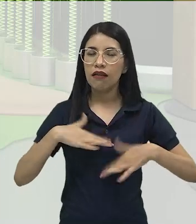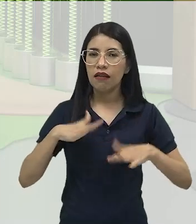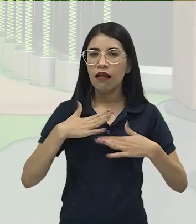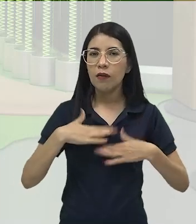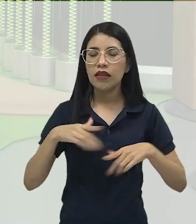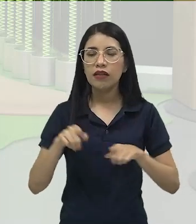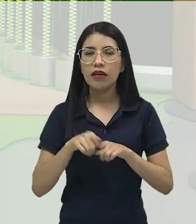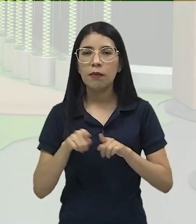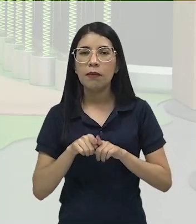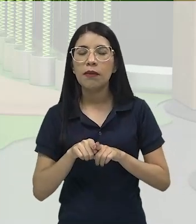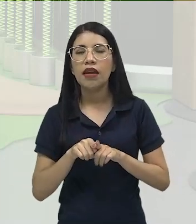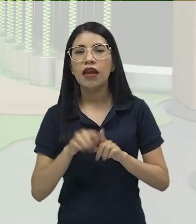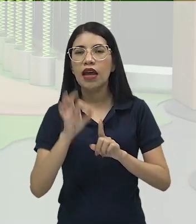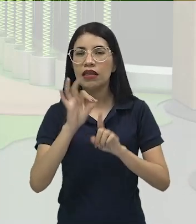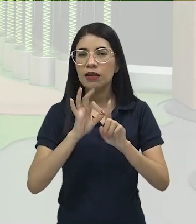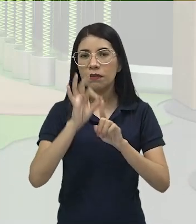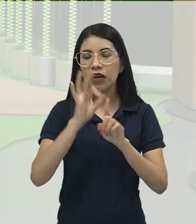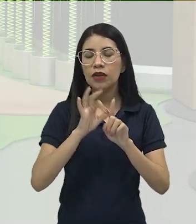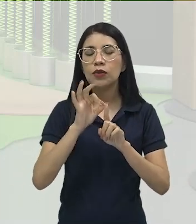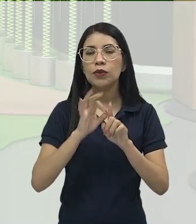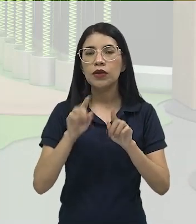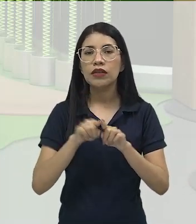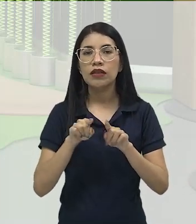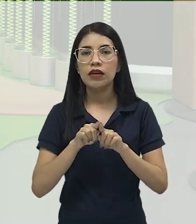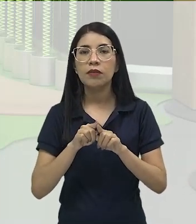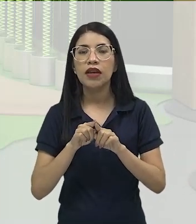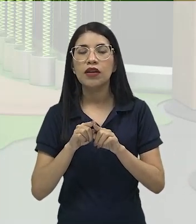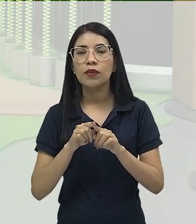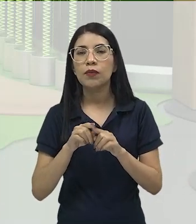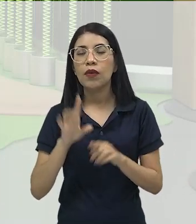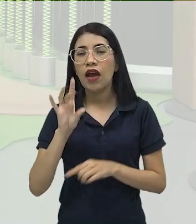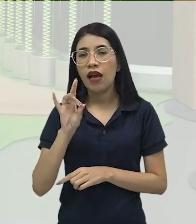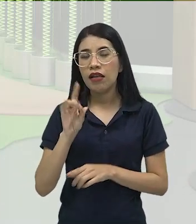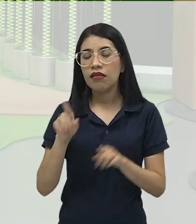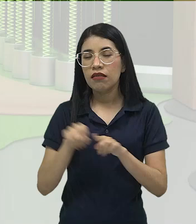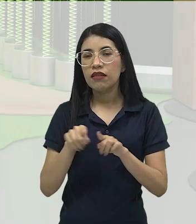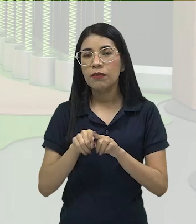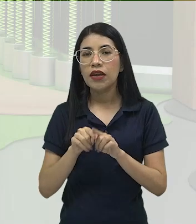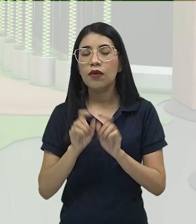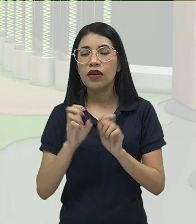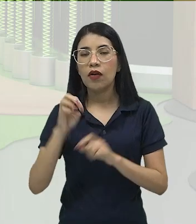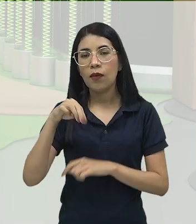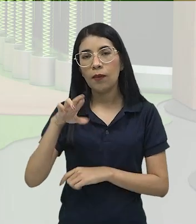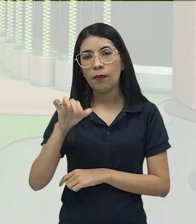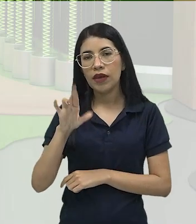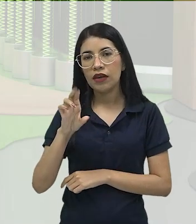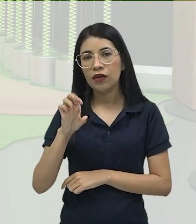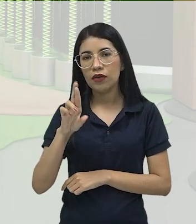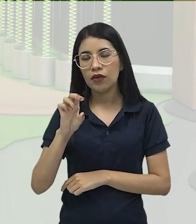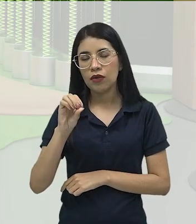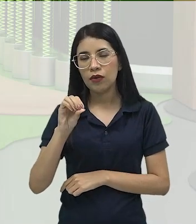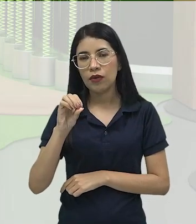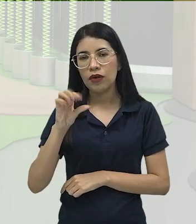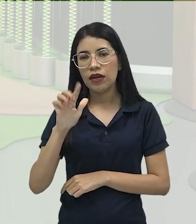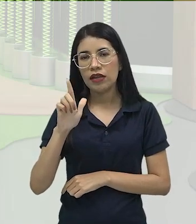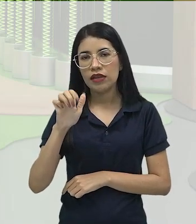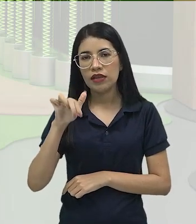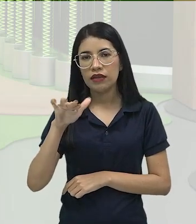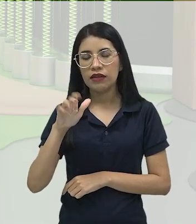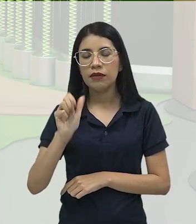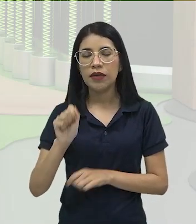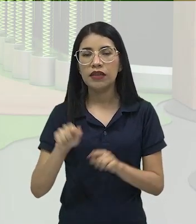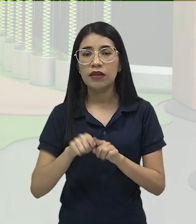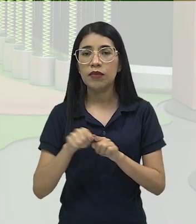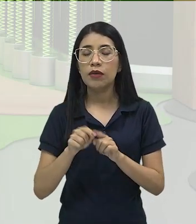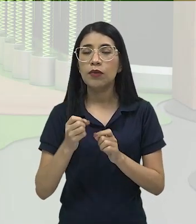quanto à temperatura, até uma forte umidade, esse é o microclima causado ali pela presença de grande quantidade